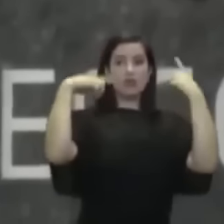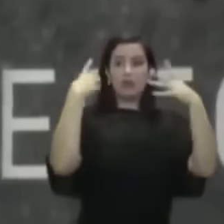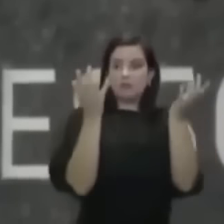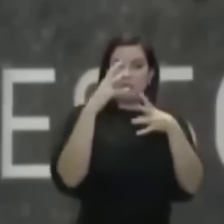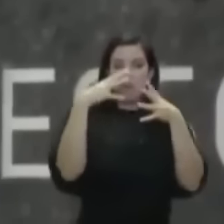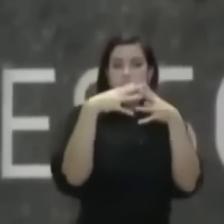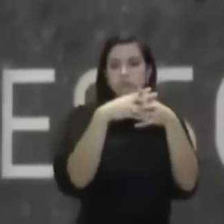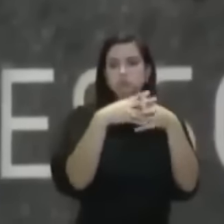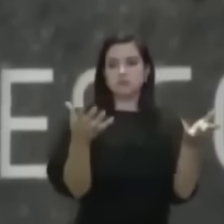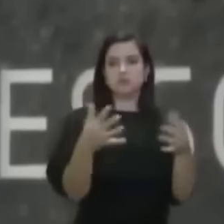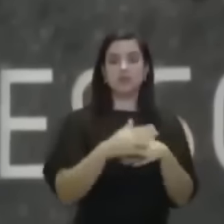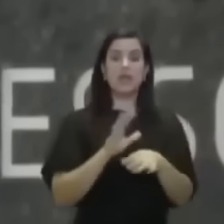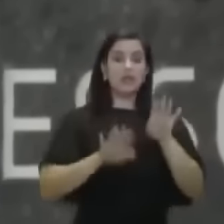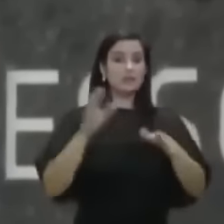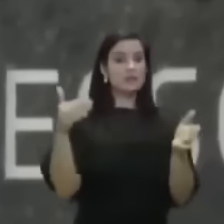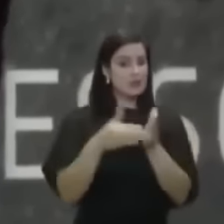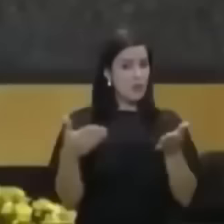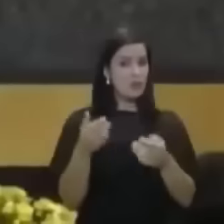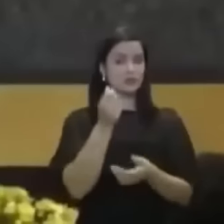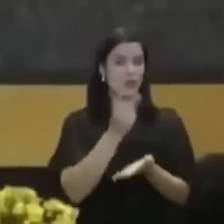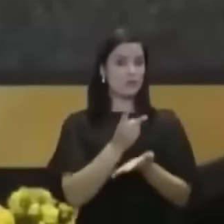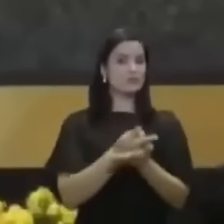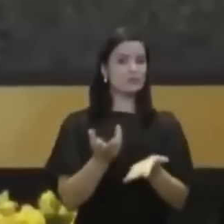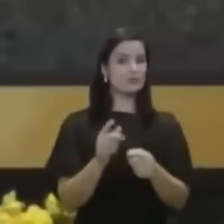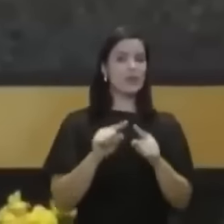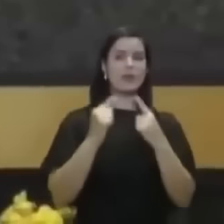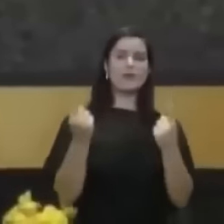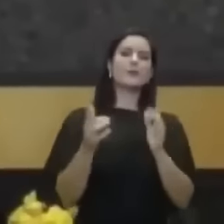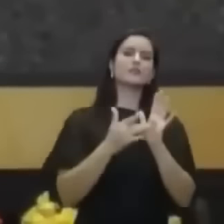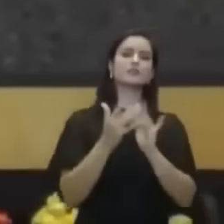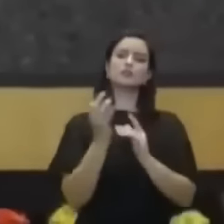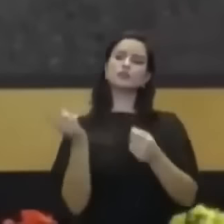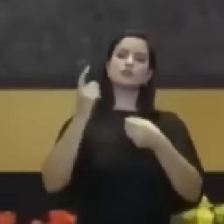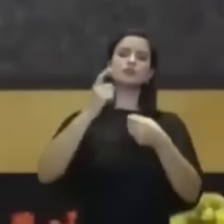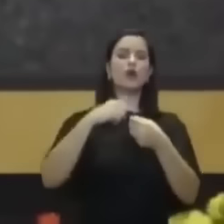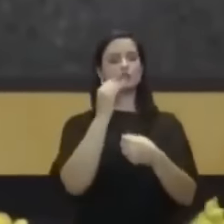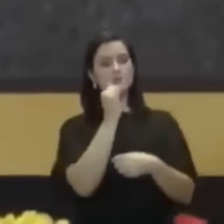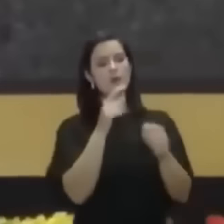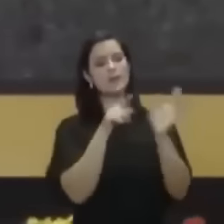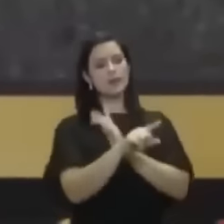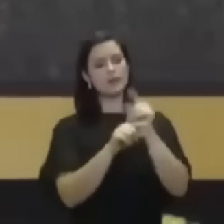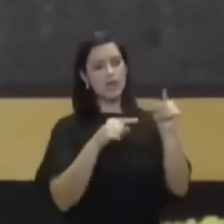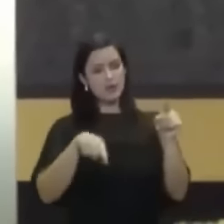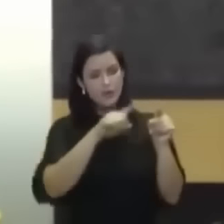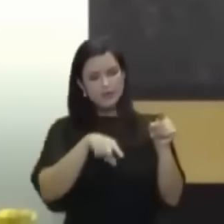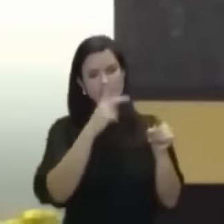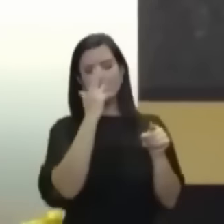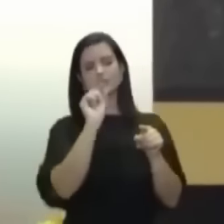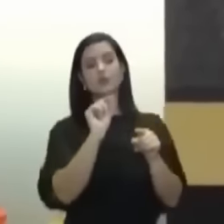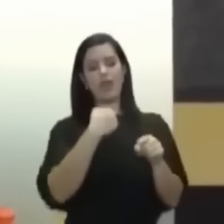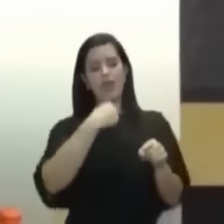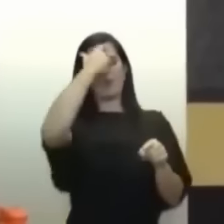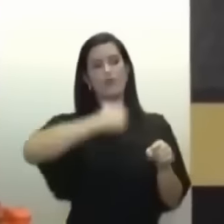hoje ainda é assim. Mas Jesus se volta a eles e pergunta: e vós, quem dizeis que eu sou? E Pedro, que era um líder